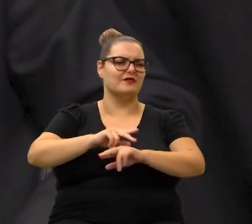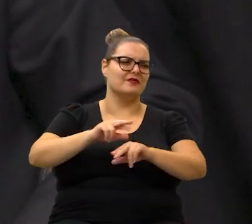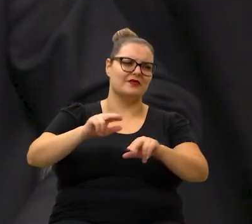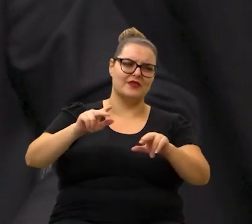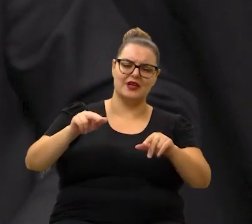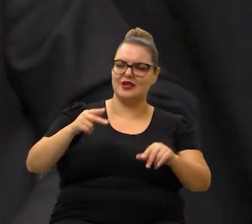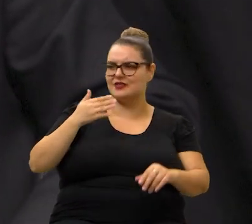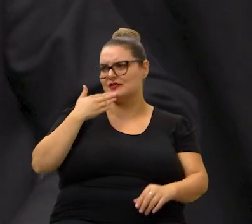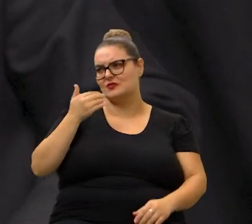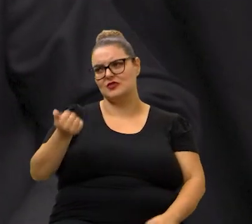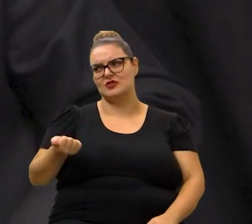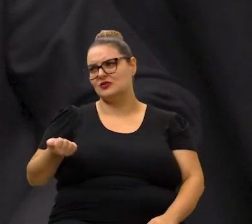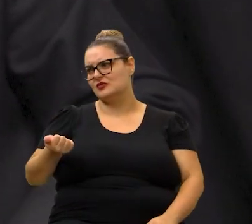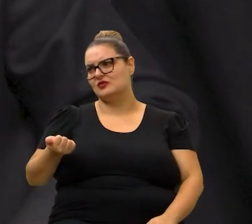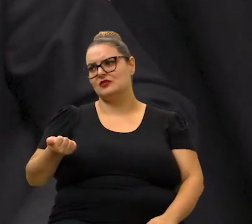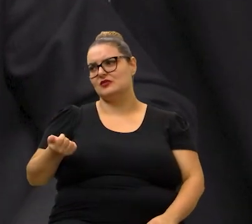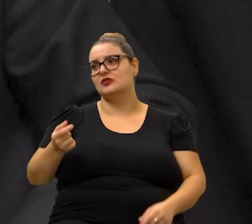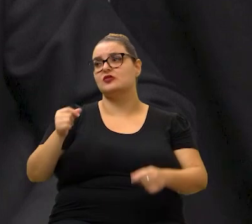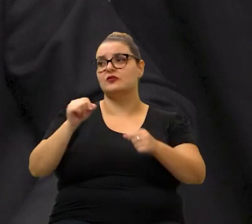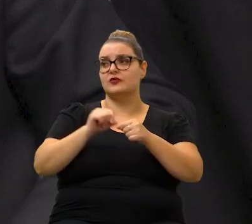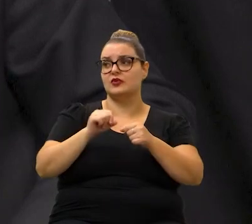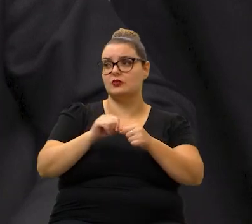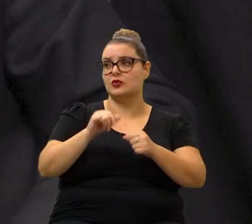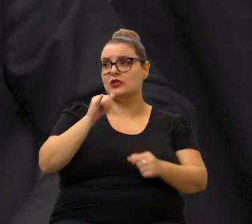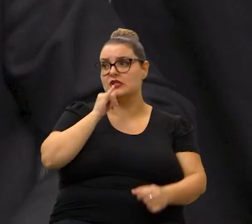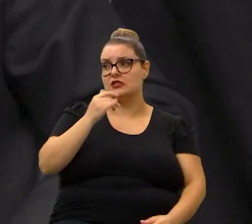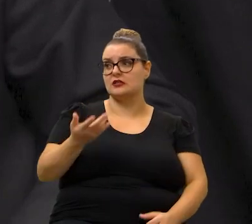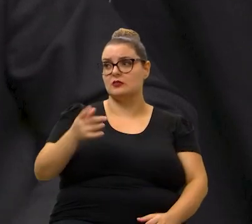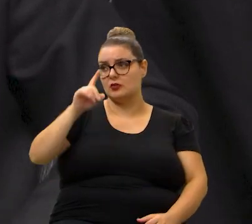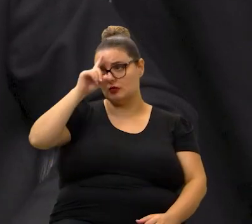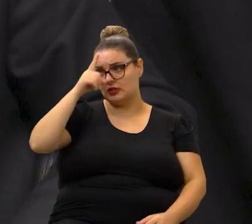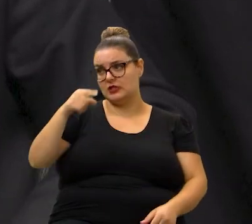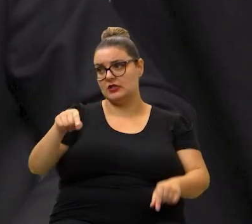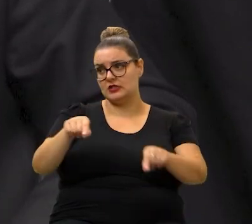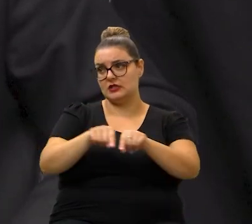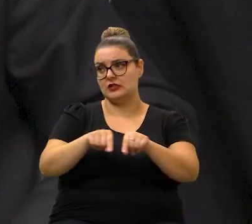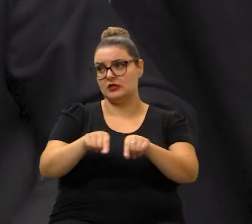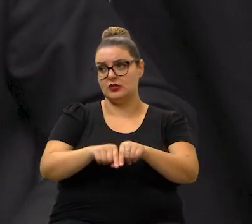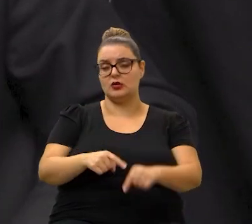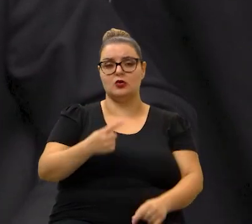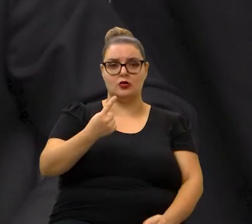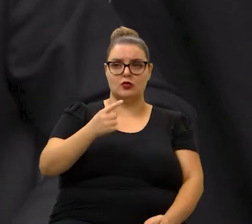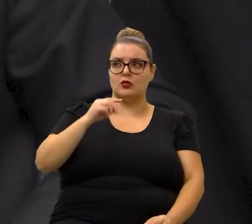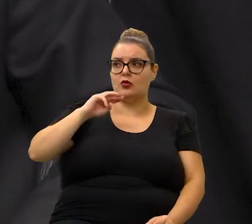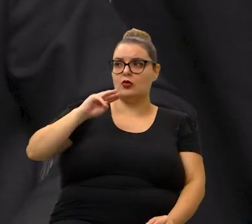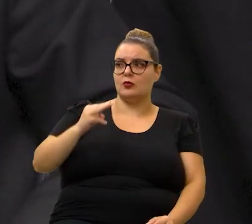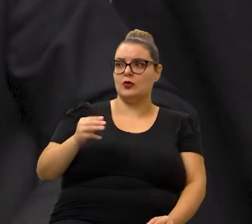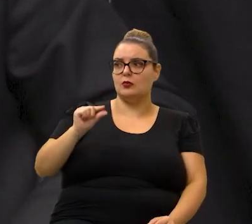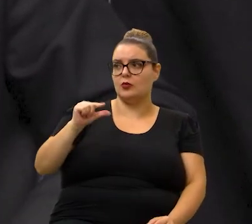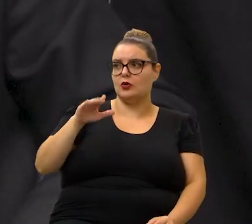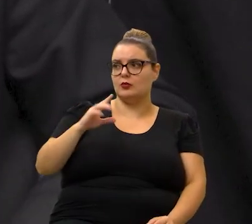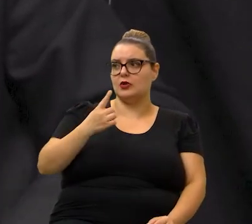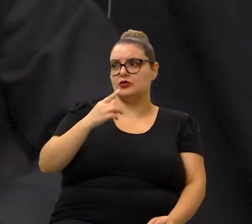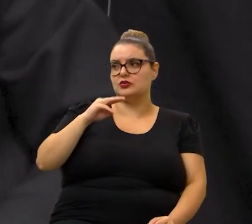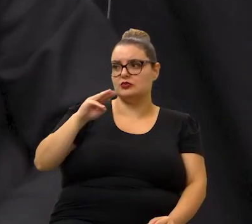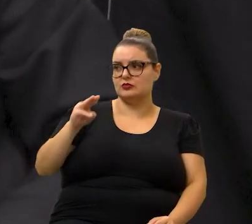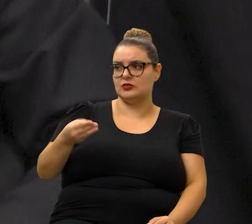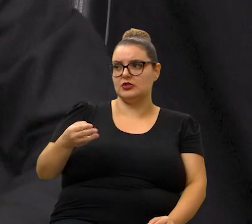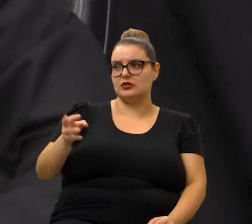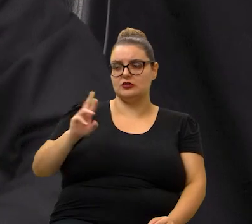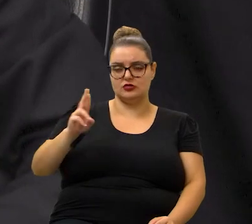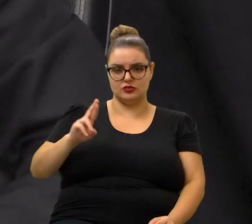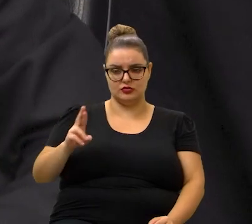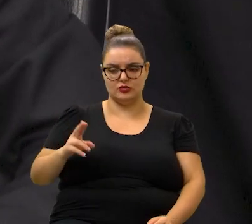melhorias que estão sendo feitas por exemplo eu mandei também 1 milhão um pouco mais de R 1 milhão deais